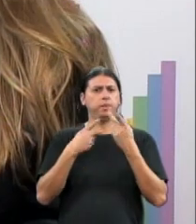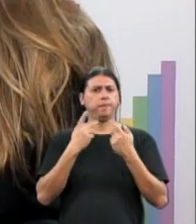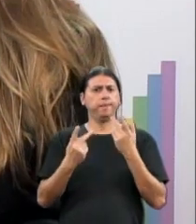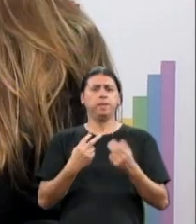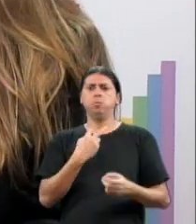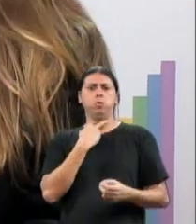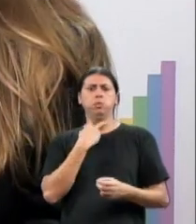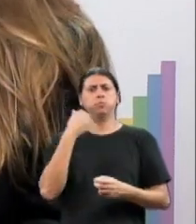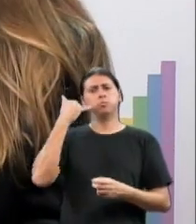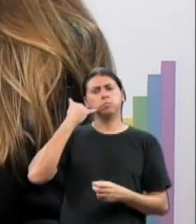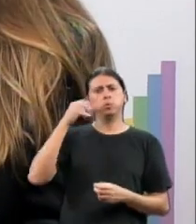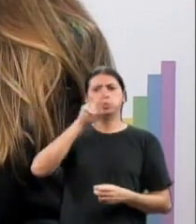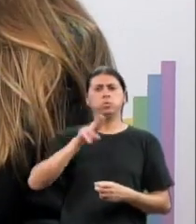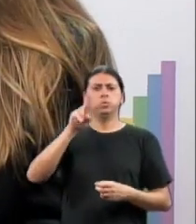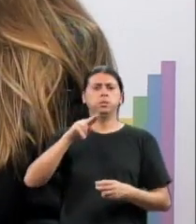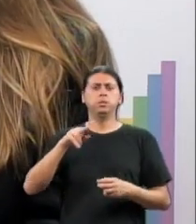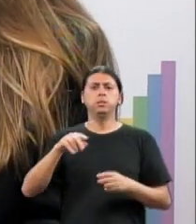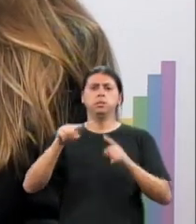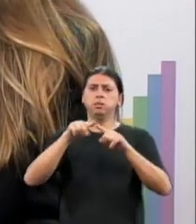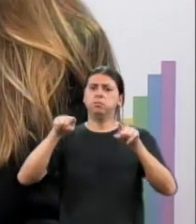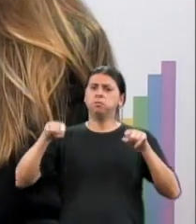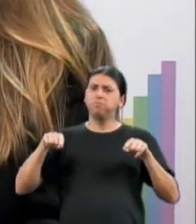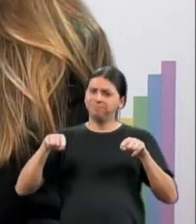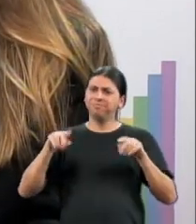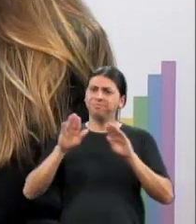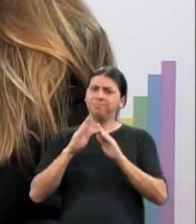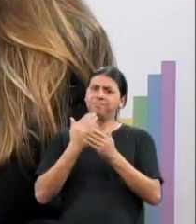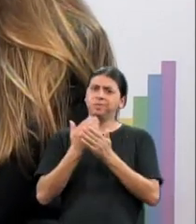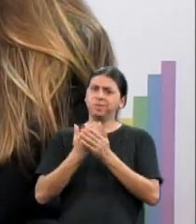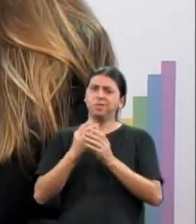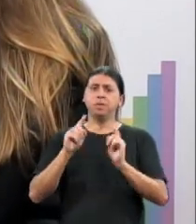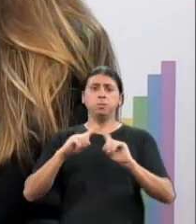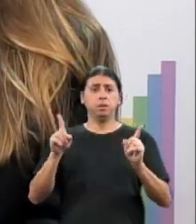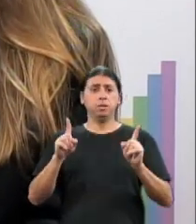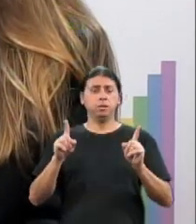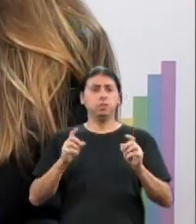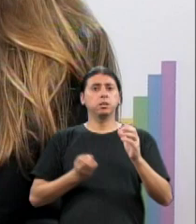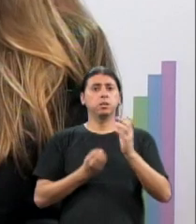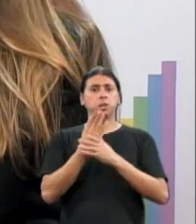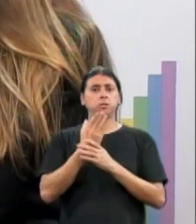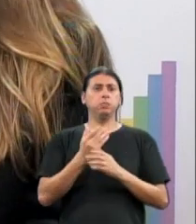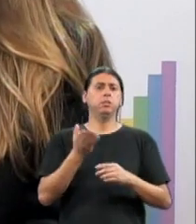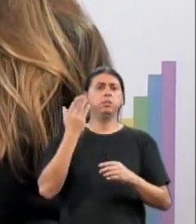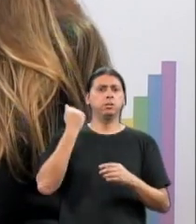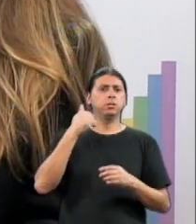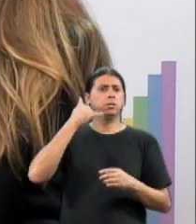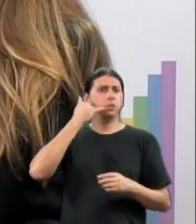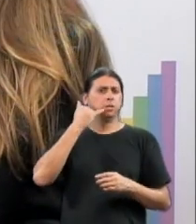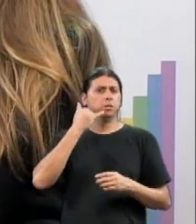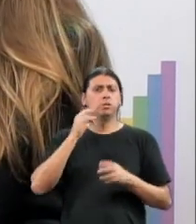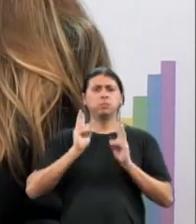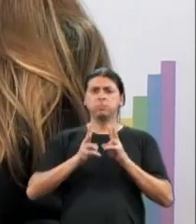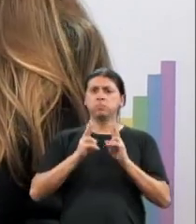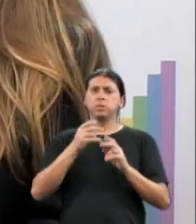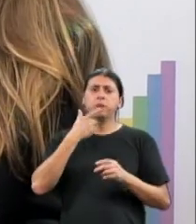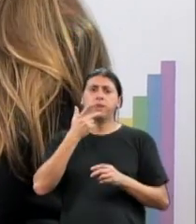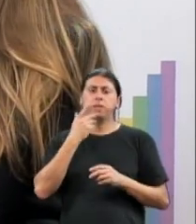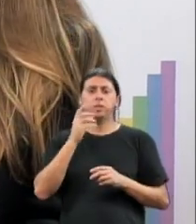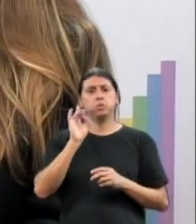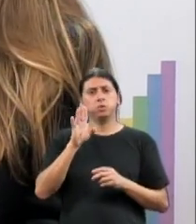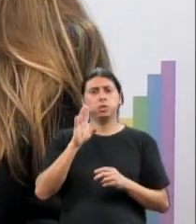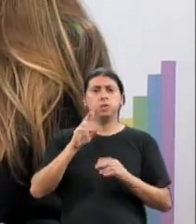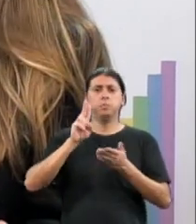se pode usar celular na sala de aula. Só que naquele contexto em que elas foram criadas, o celular era praticamente para falar, para